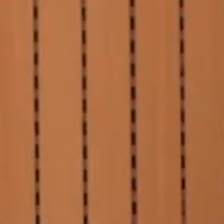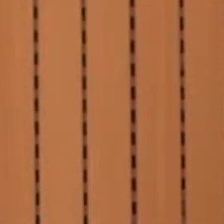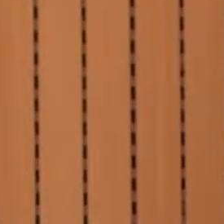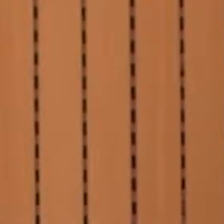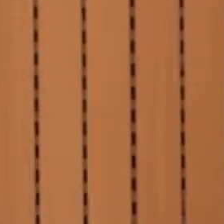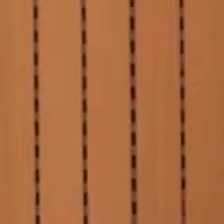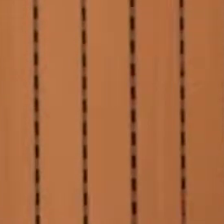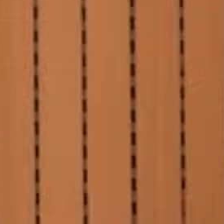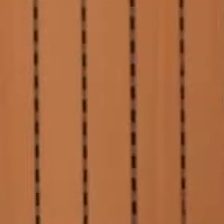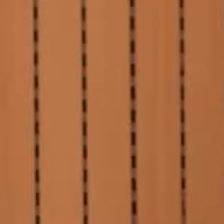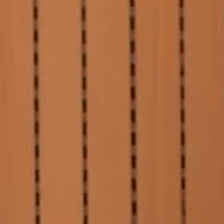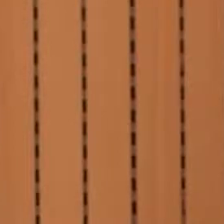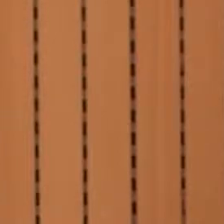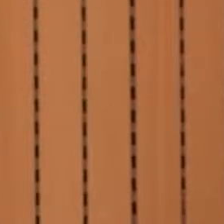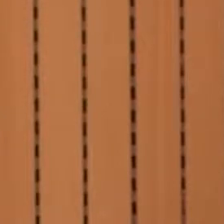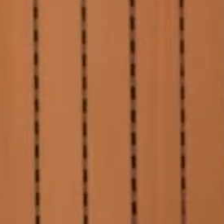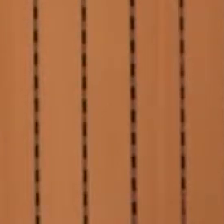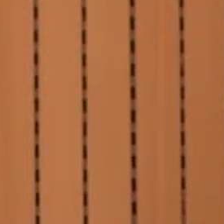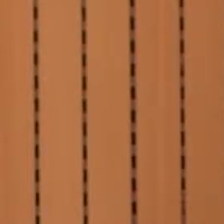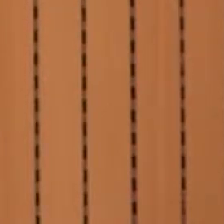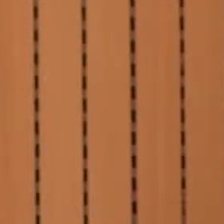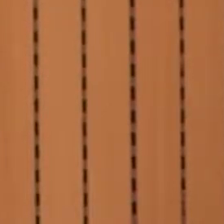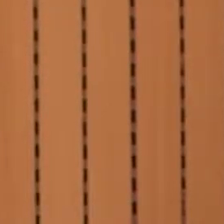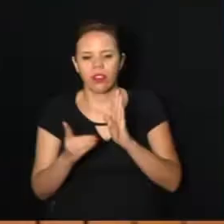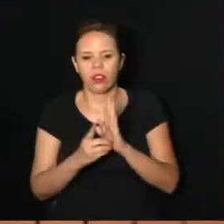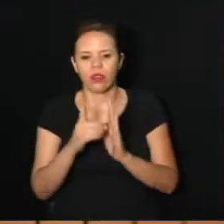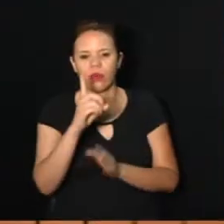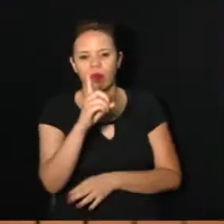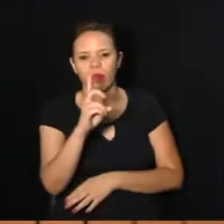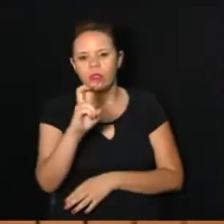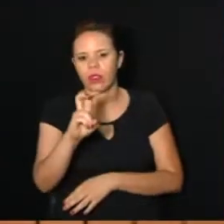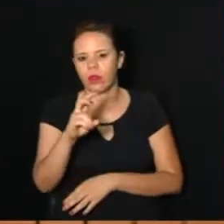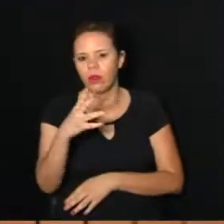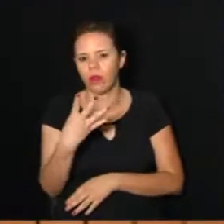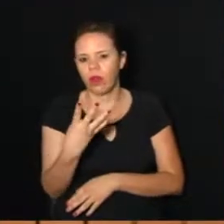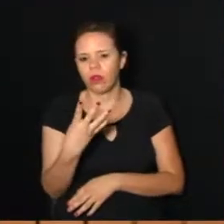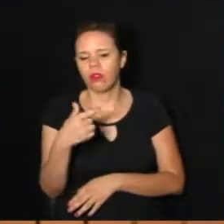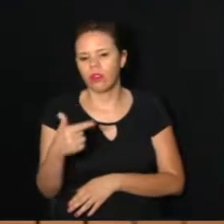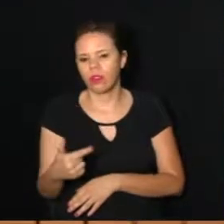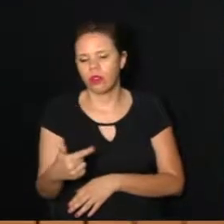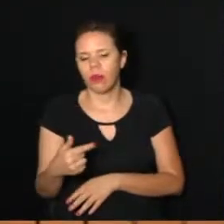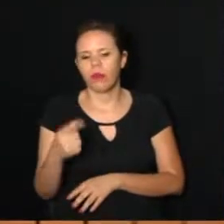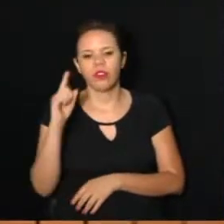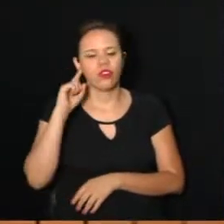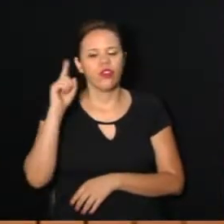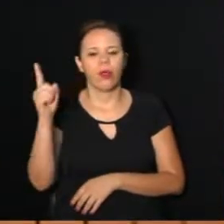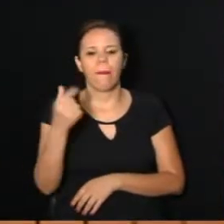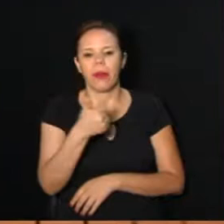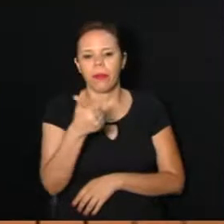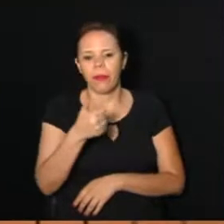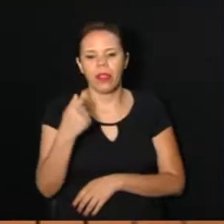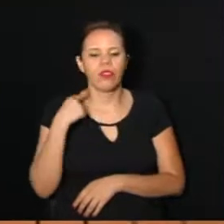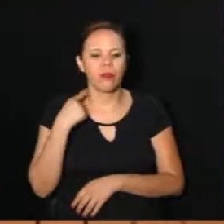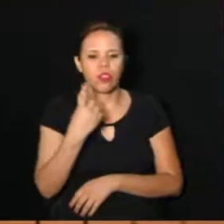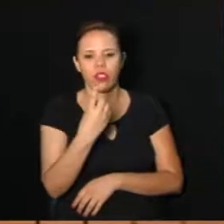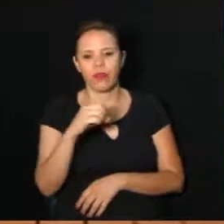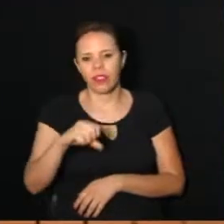Voltando ao trabalho, aprovada pelo Decreto número 5452, de 1º de maio de